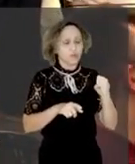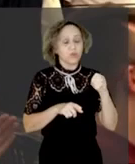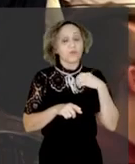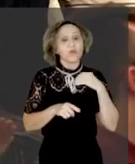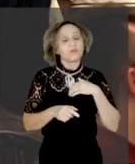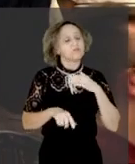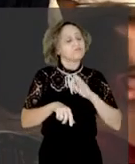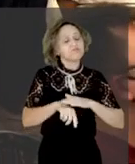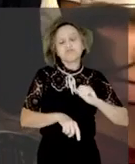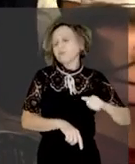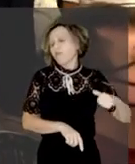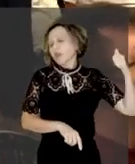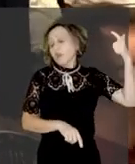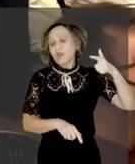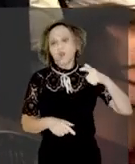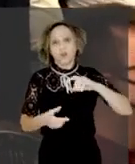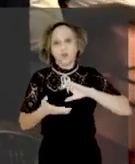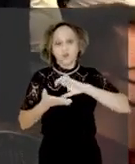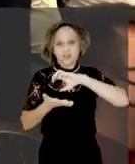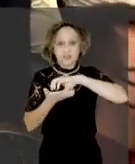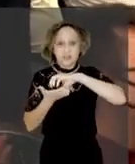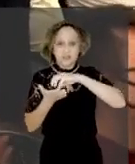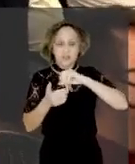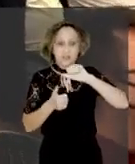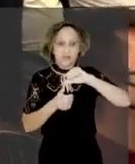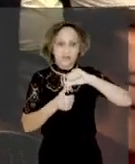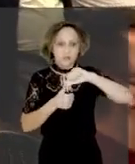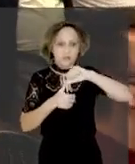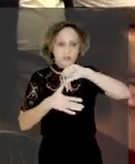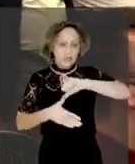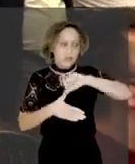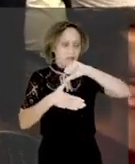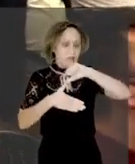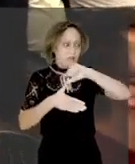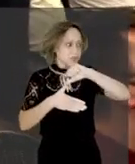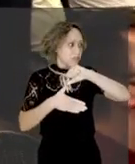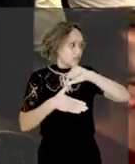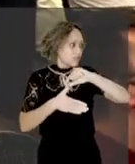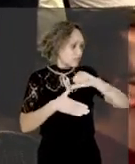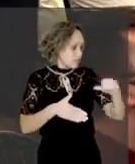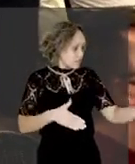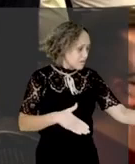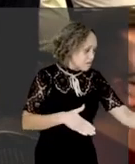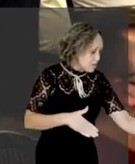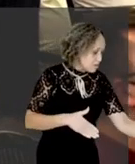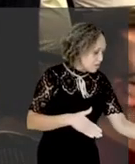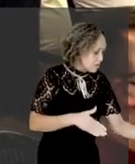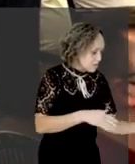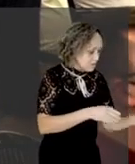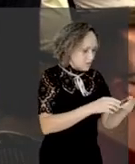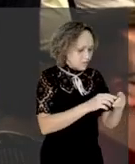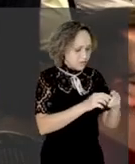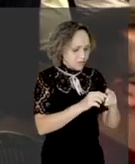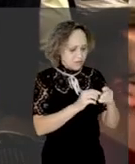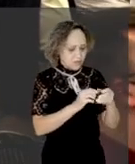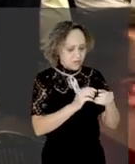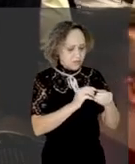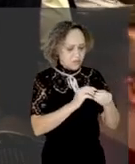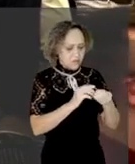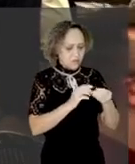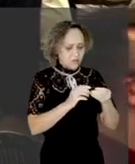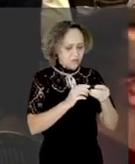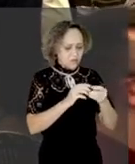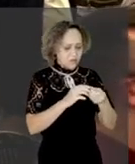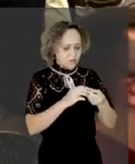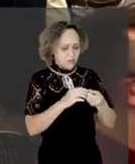Quero convidar também para fazer parte da nossa mesa, companheiro extremamente guerreiro,